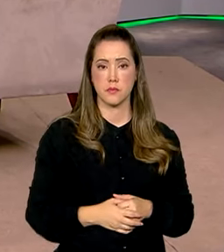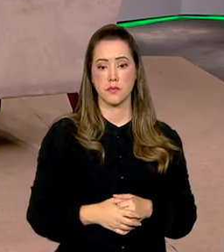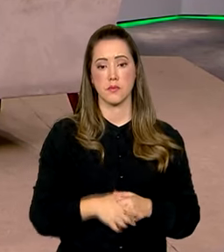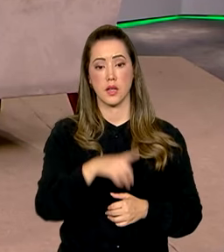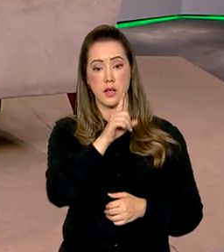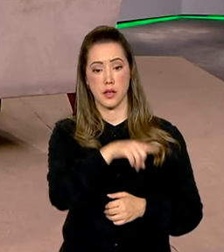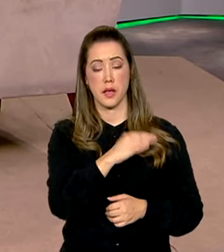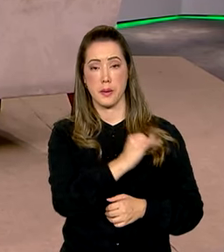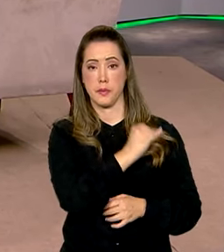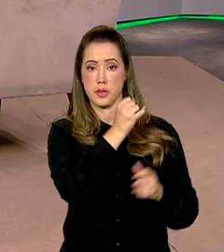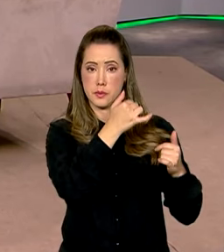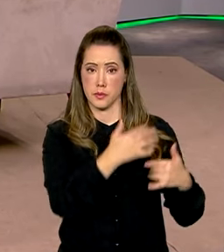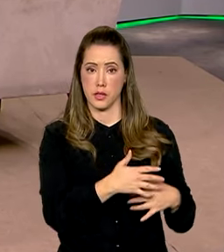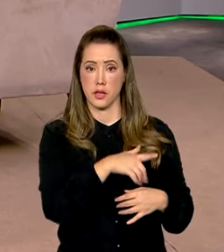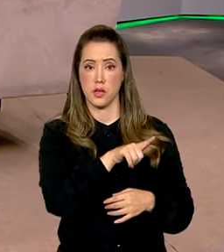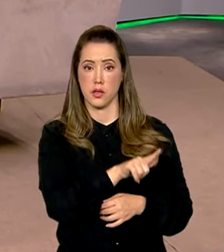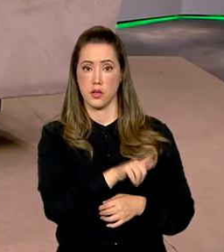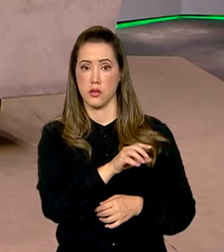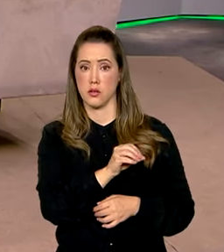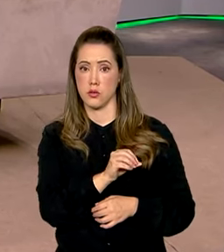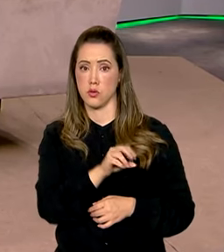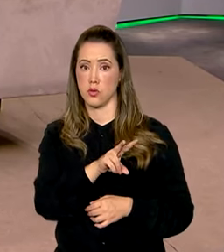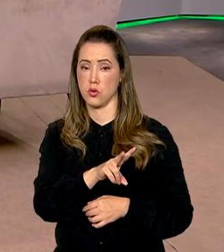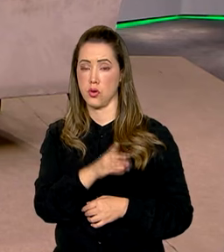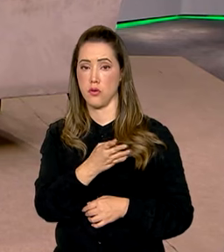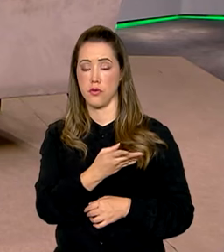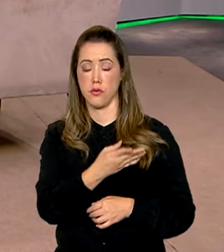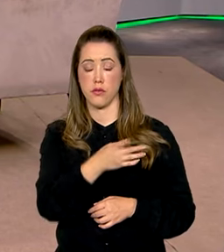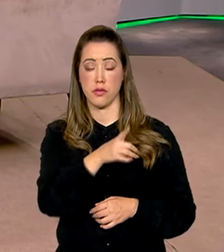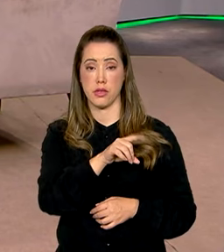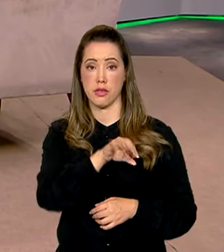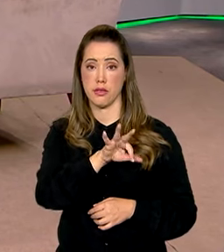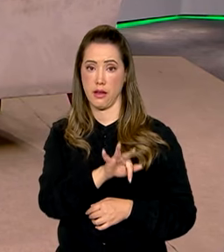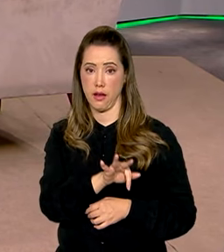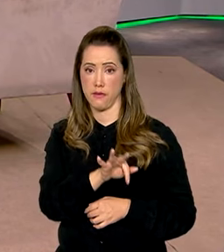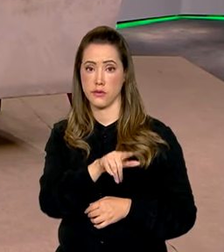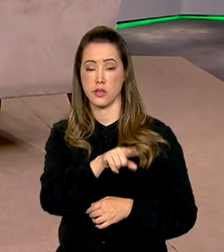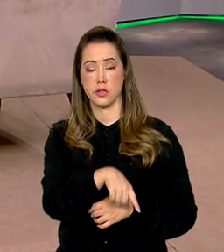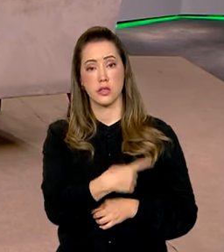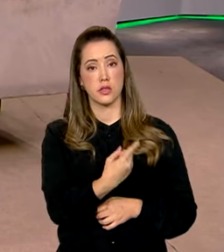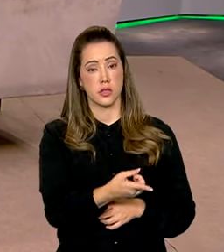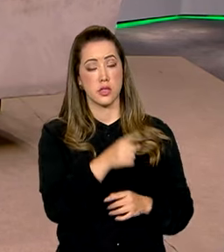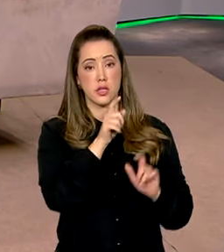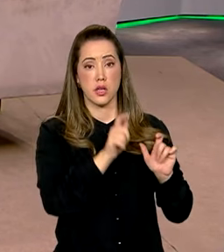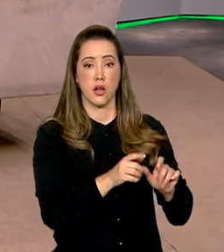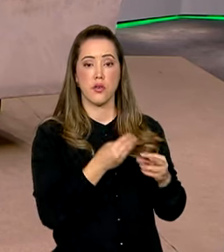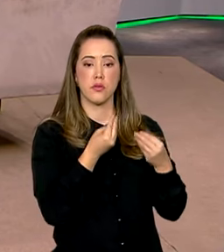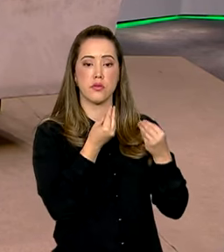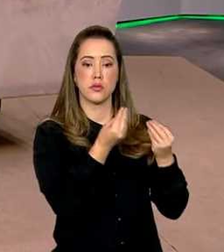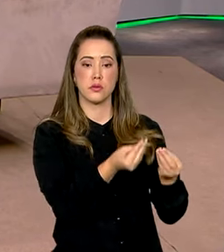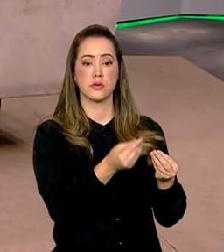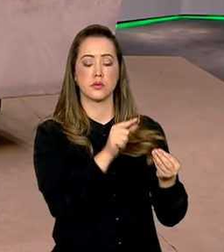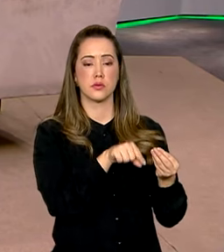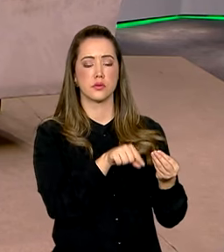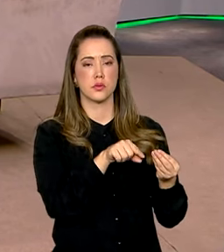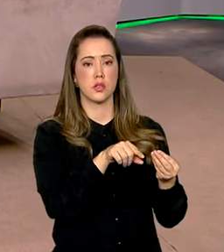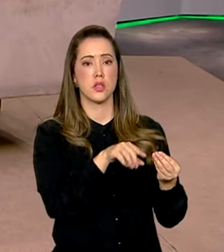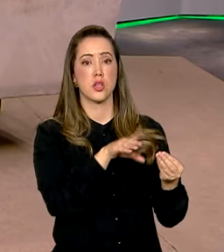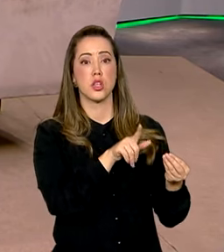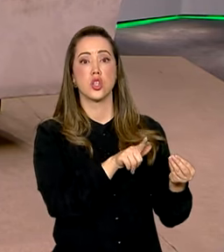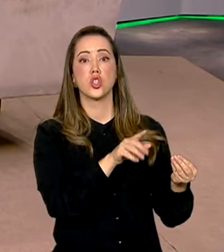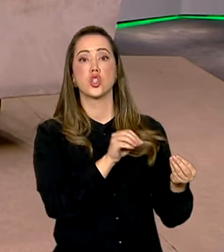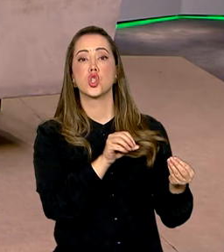GovBR, né, que é uma ferramenta, uma plataforma desenvolvida pelo SERPRO, onde a garantia de